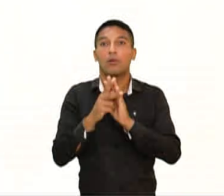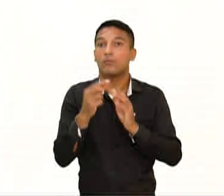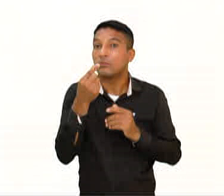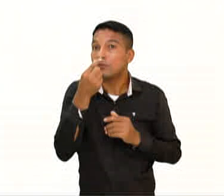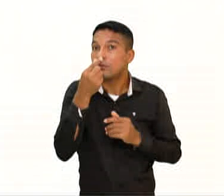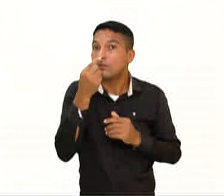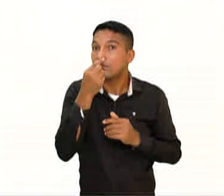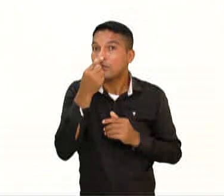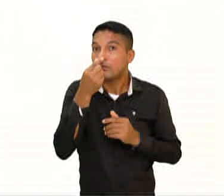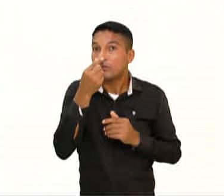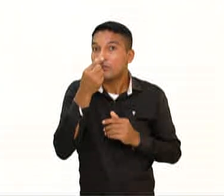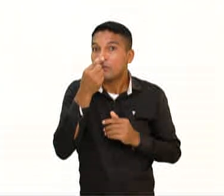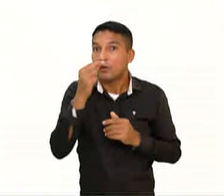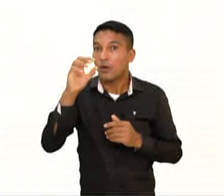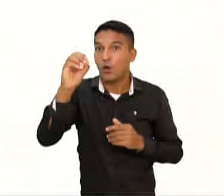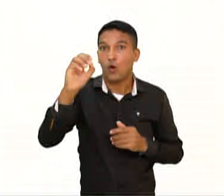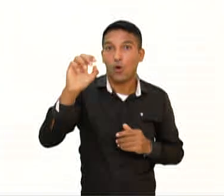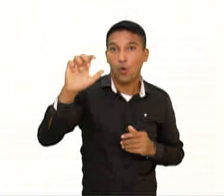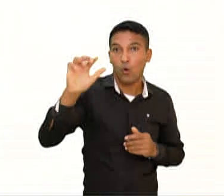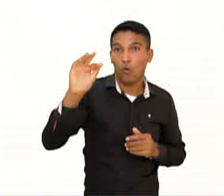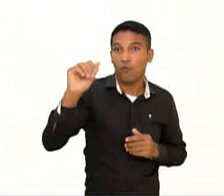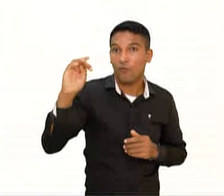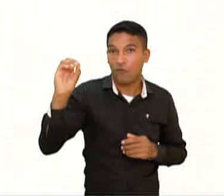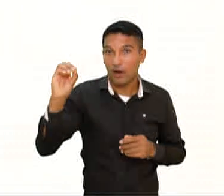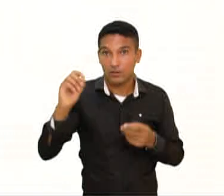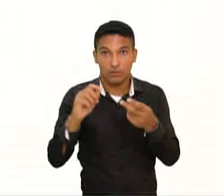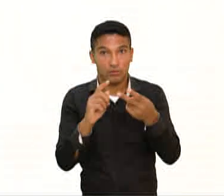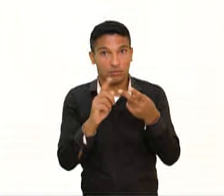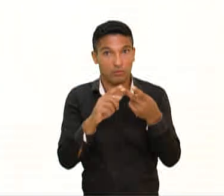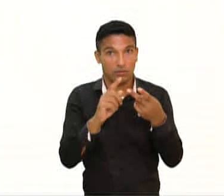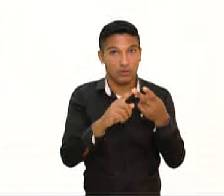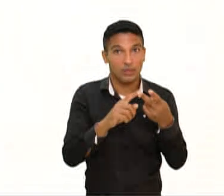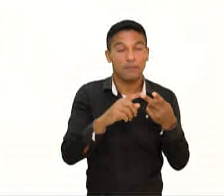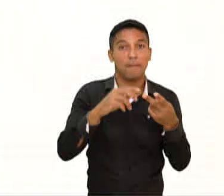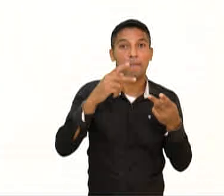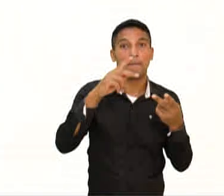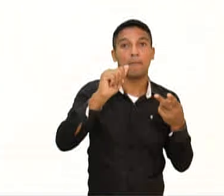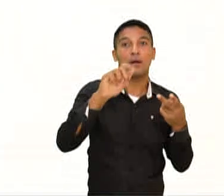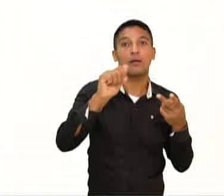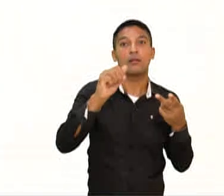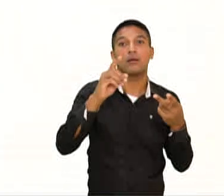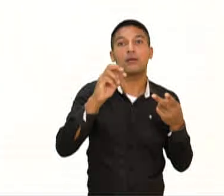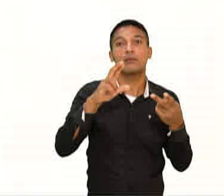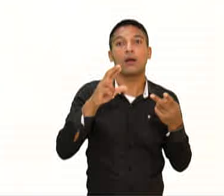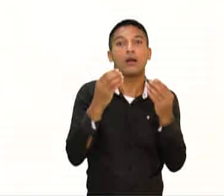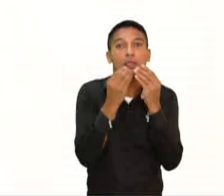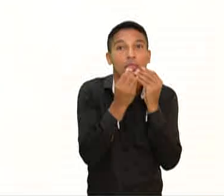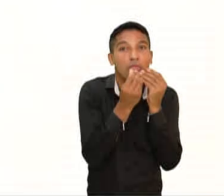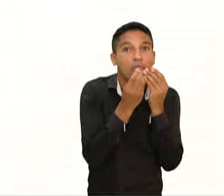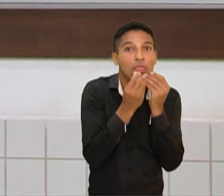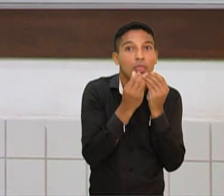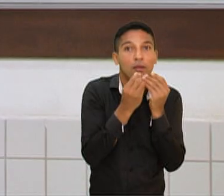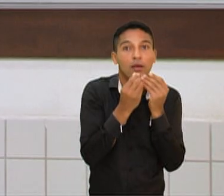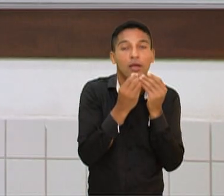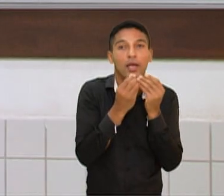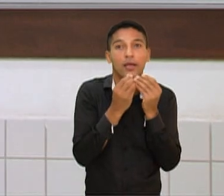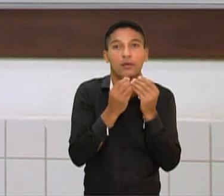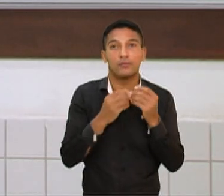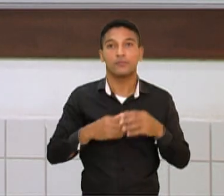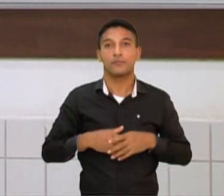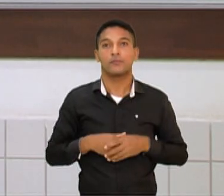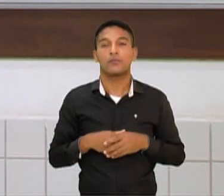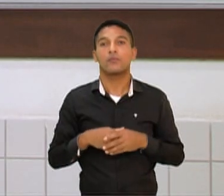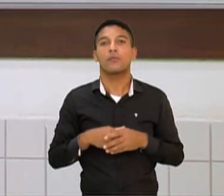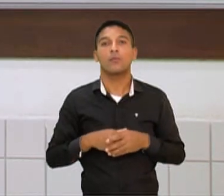paladar são, lembrando, especificamente olfato e paladar. Tá? Eu tenho alguns outros receptores ali